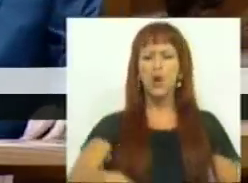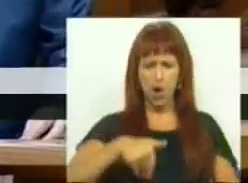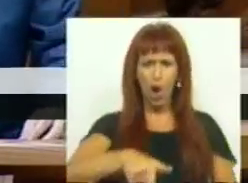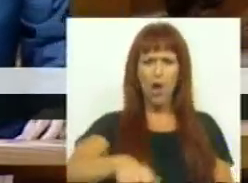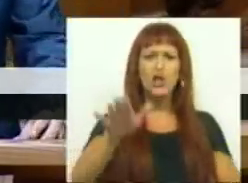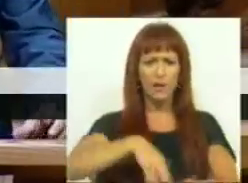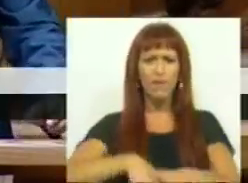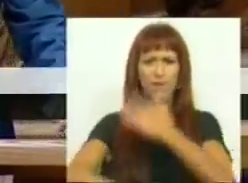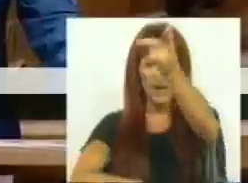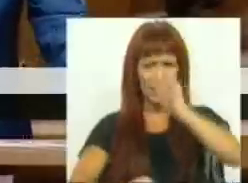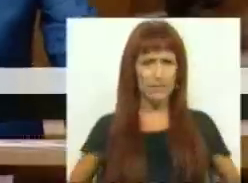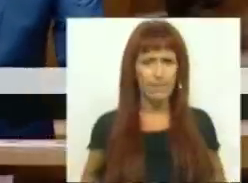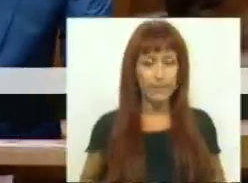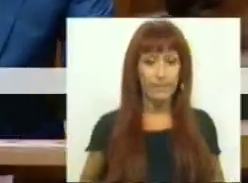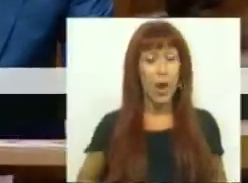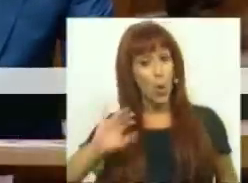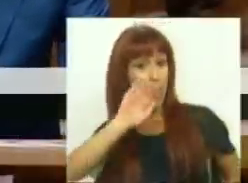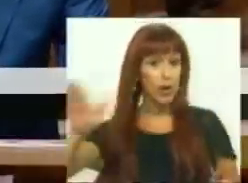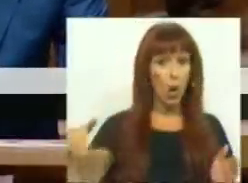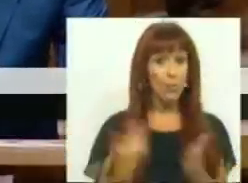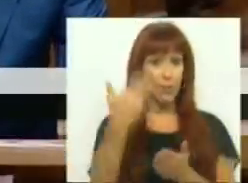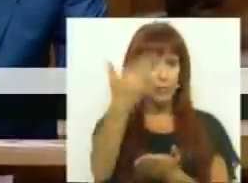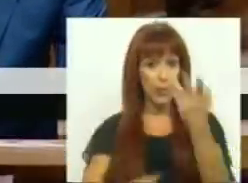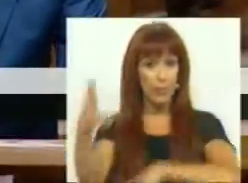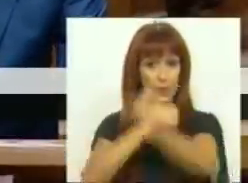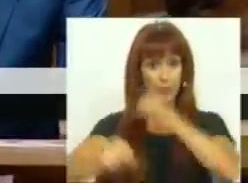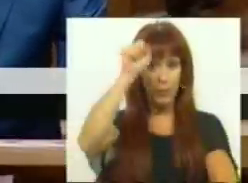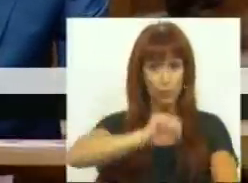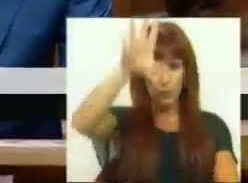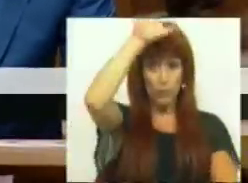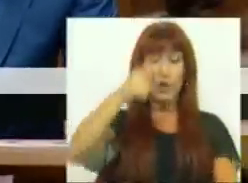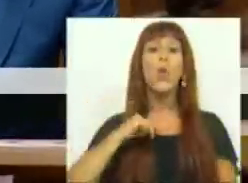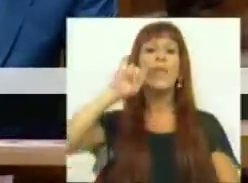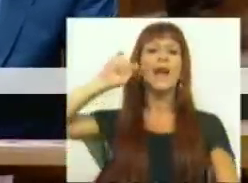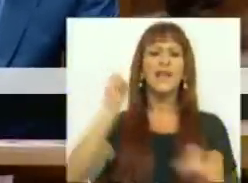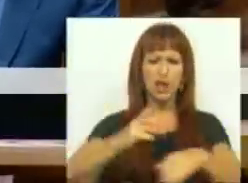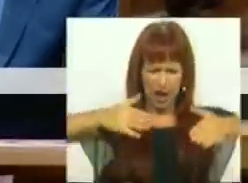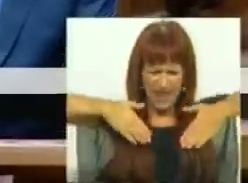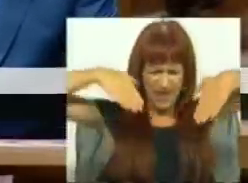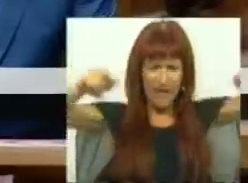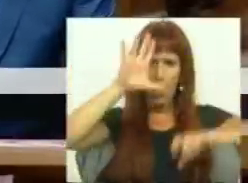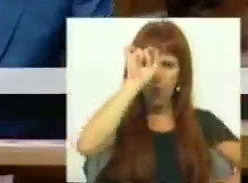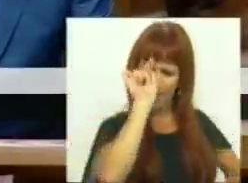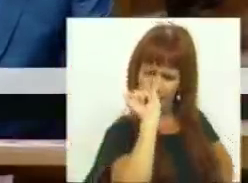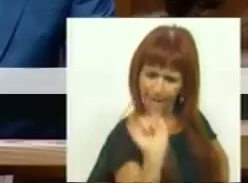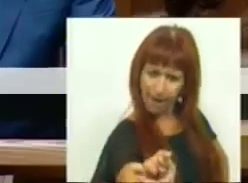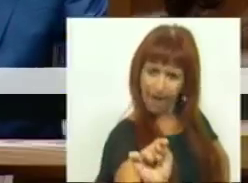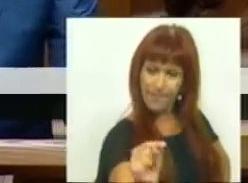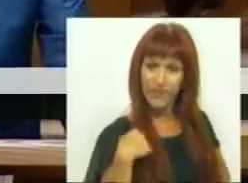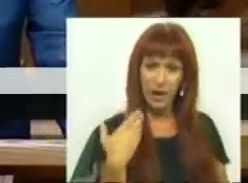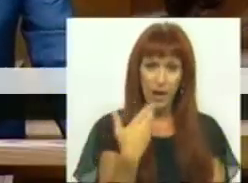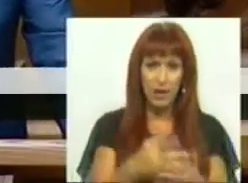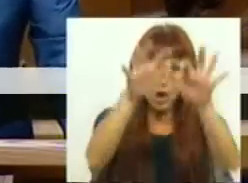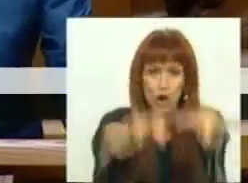vamos fazer. Ao propor a moção de censura e ao exigir a demissão deste Governo perante